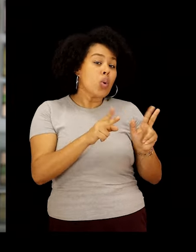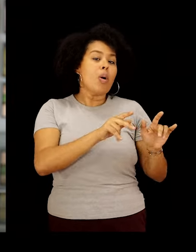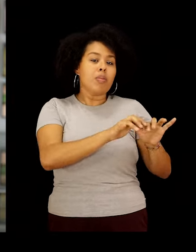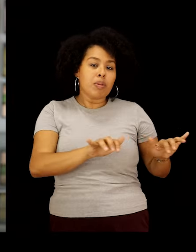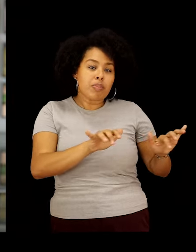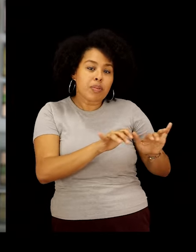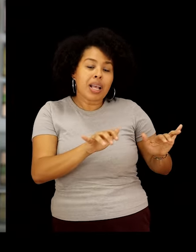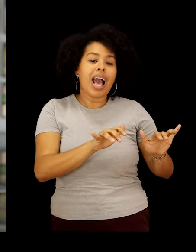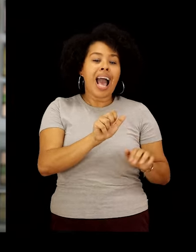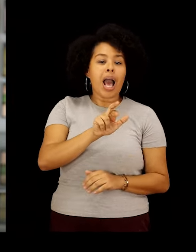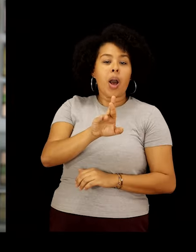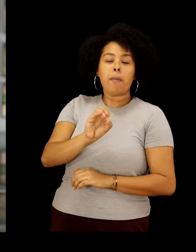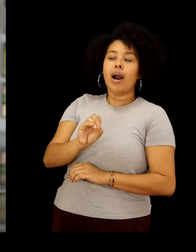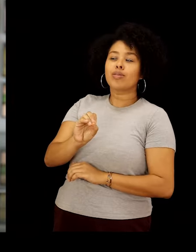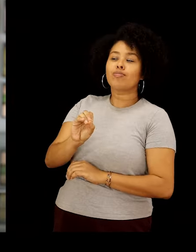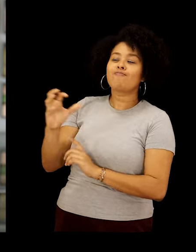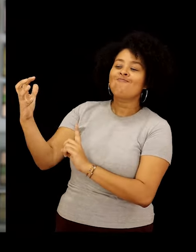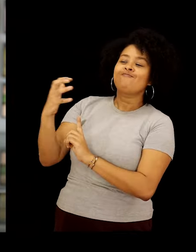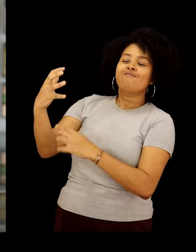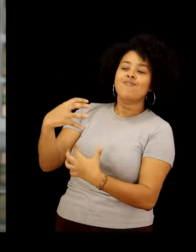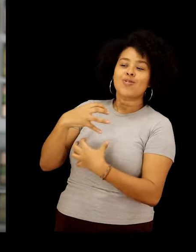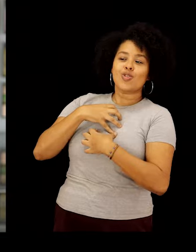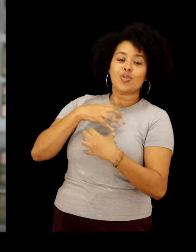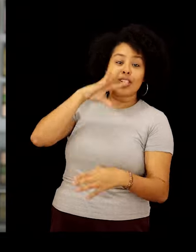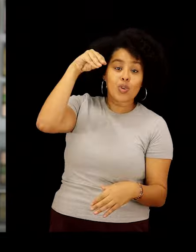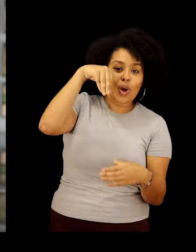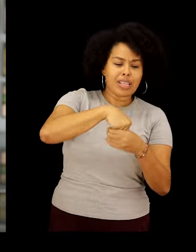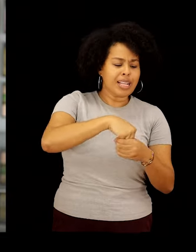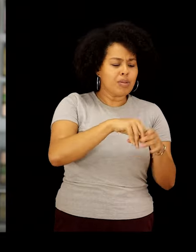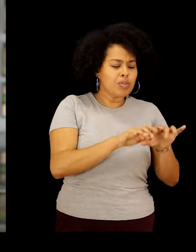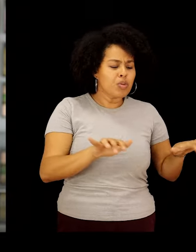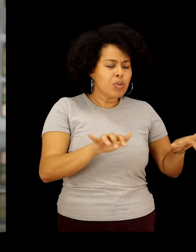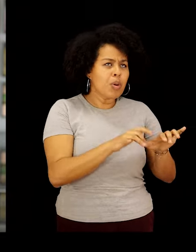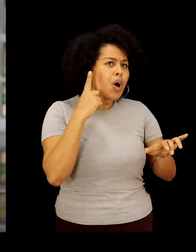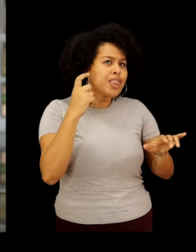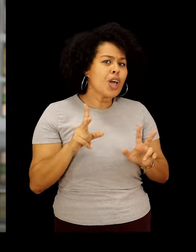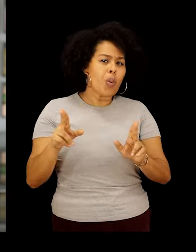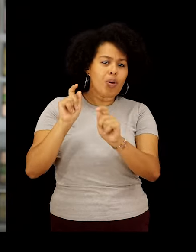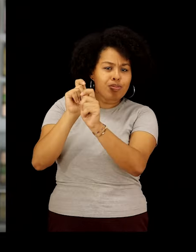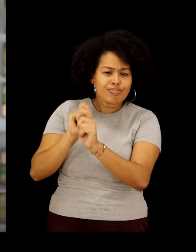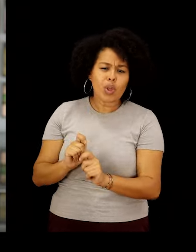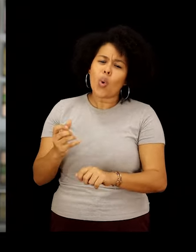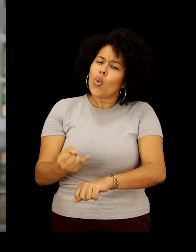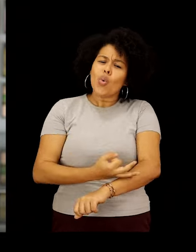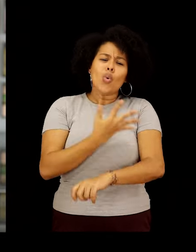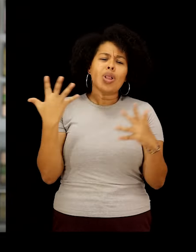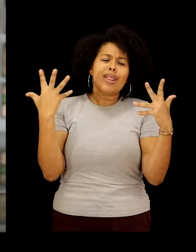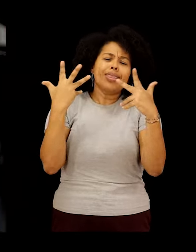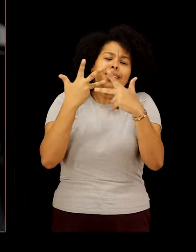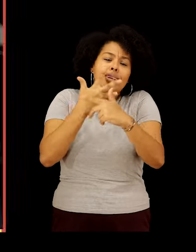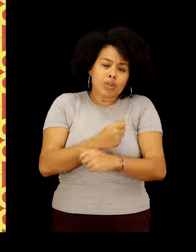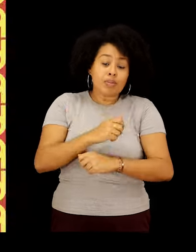E Amaro pega essa inspiração e às vezes faz dentro, abre o piano, faz ali. Que coisa mais linda. Então esse é o